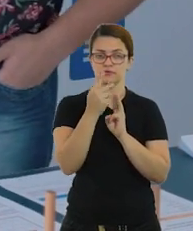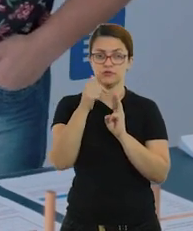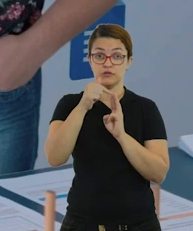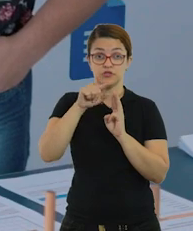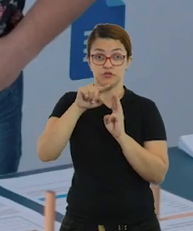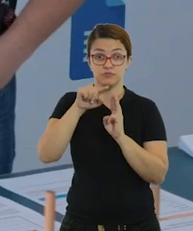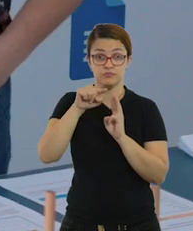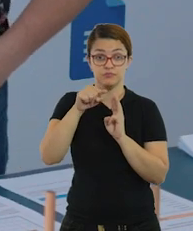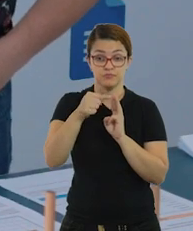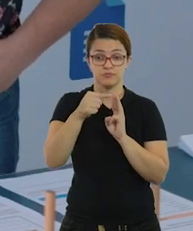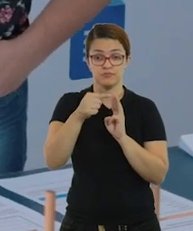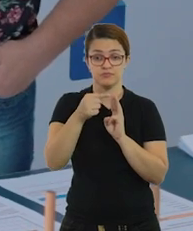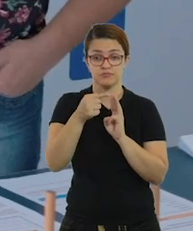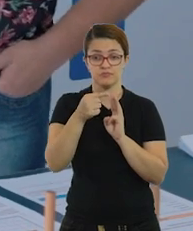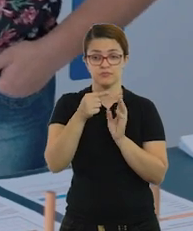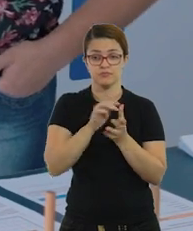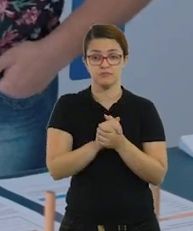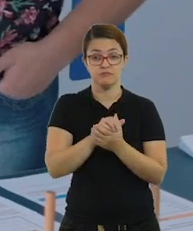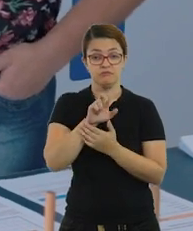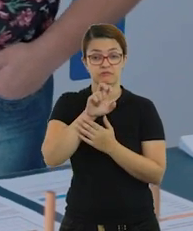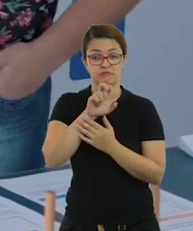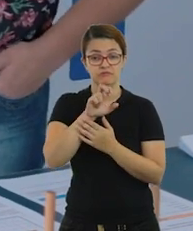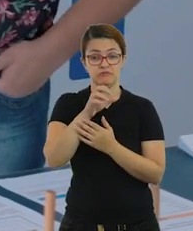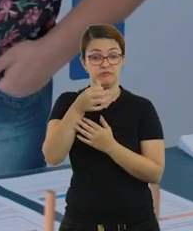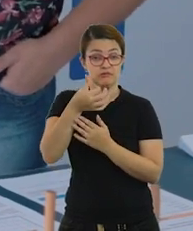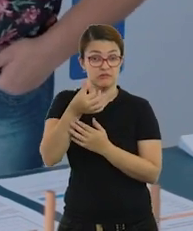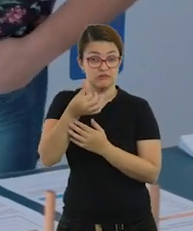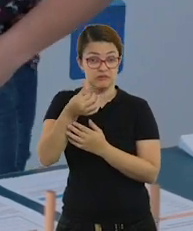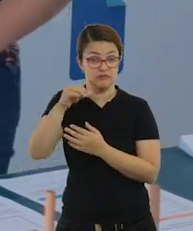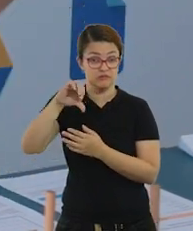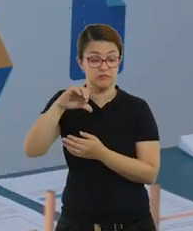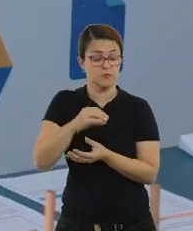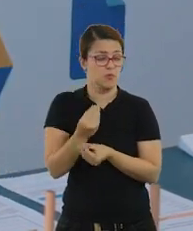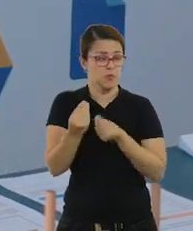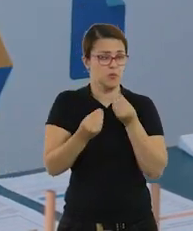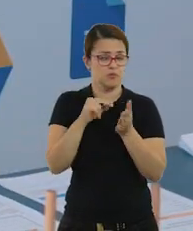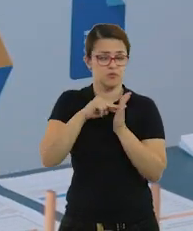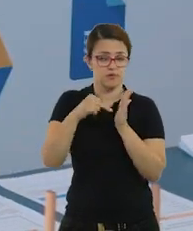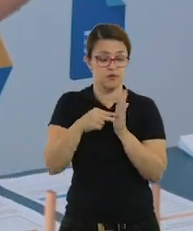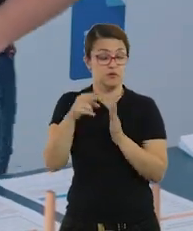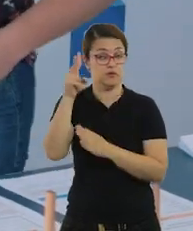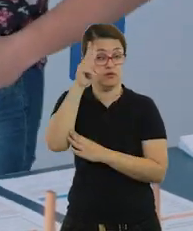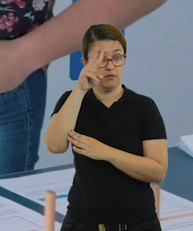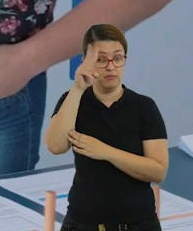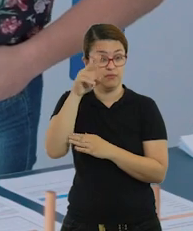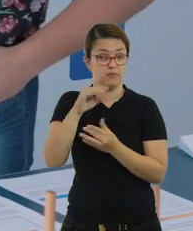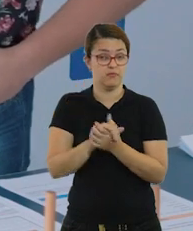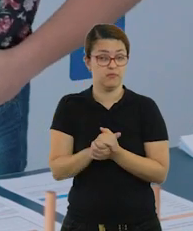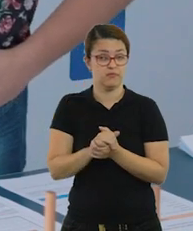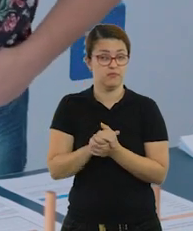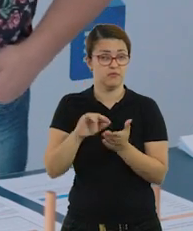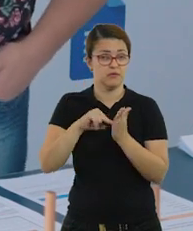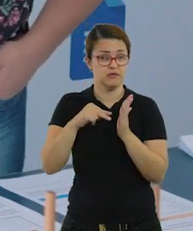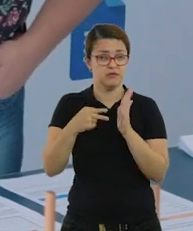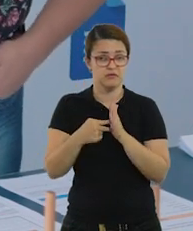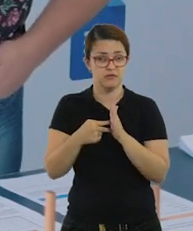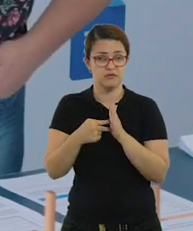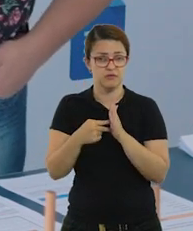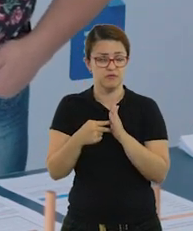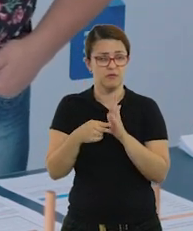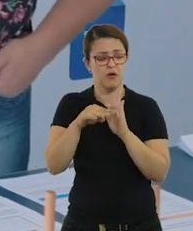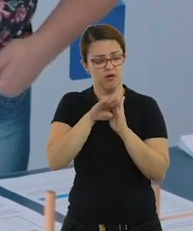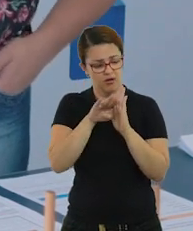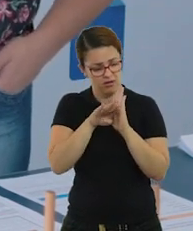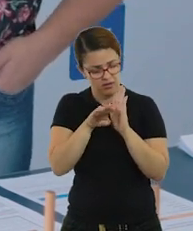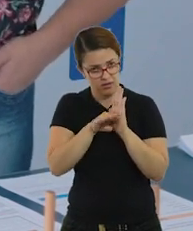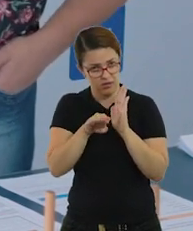127.569. Mas antes de saber o que significa cada uma dessas coisas, a gente tem que lembrar do que significa